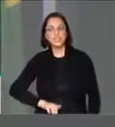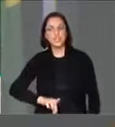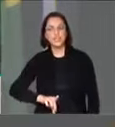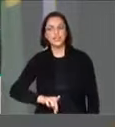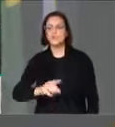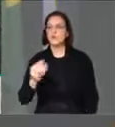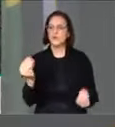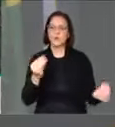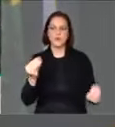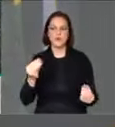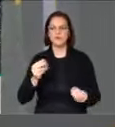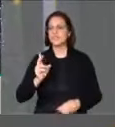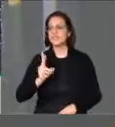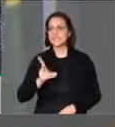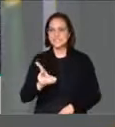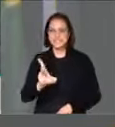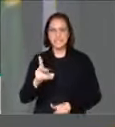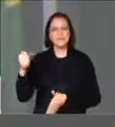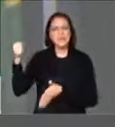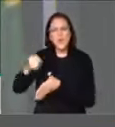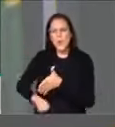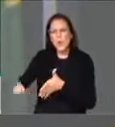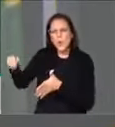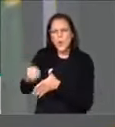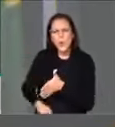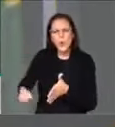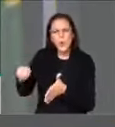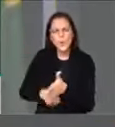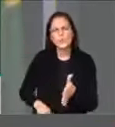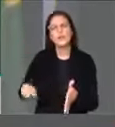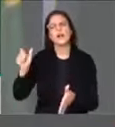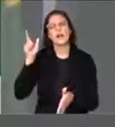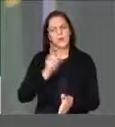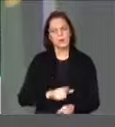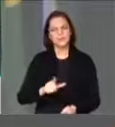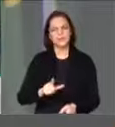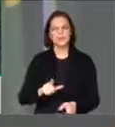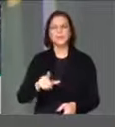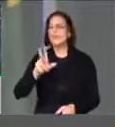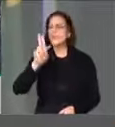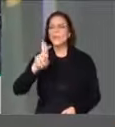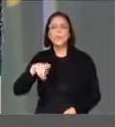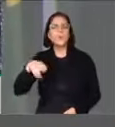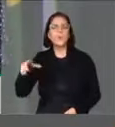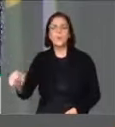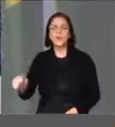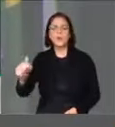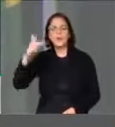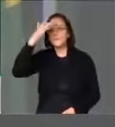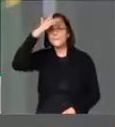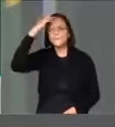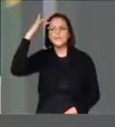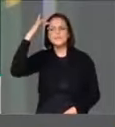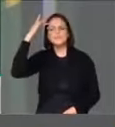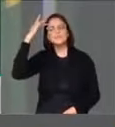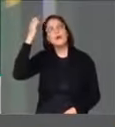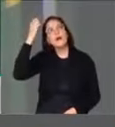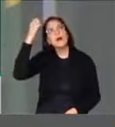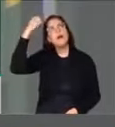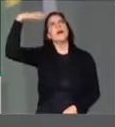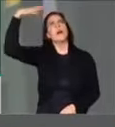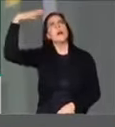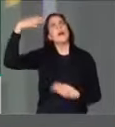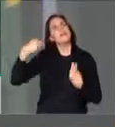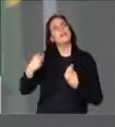de luta, né? Direitos não são uma dádiva de um legislador iluminado, são processos